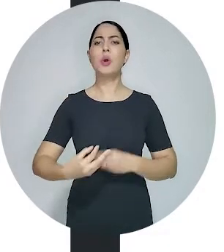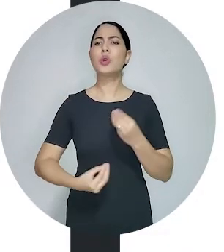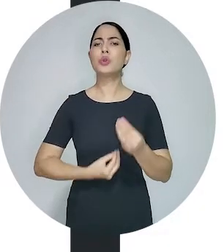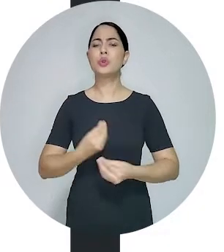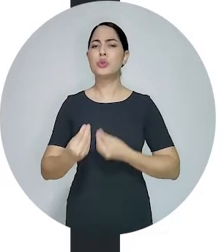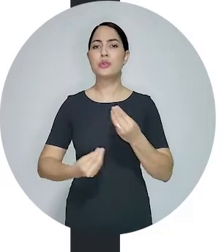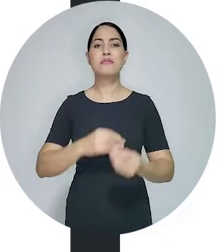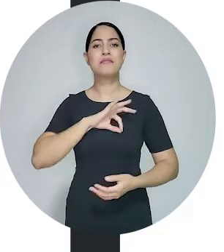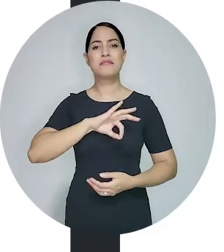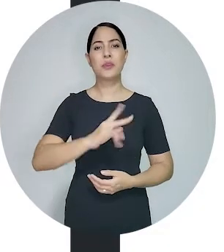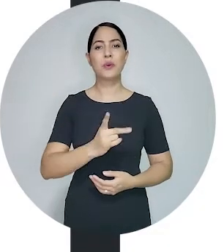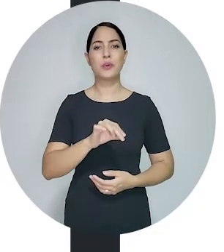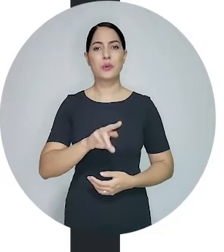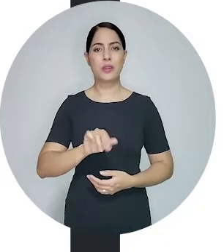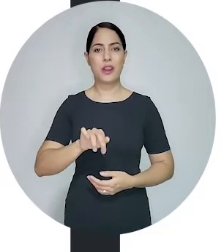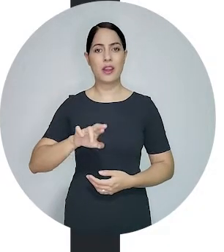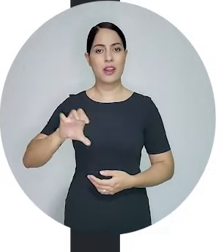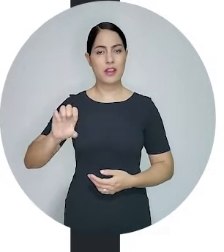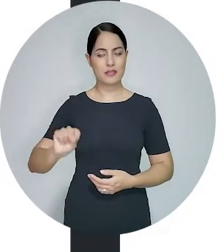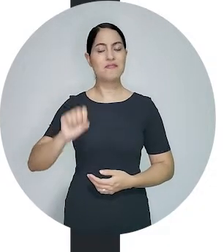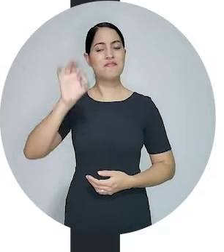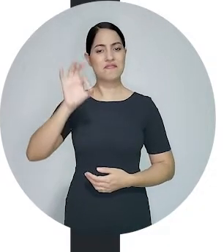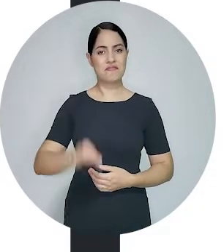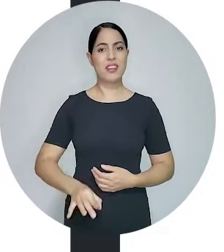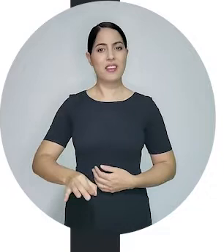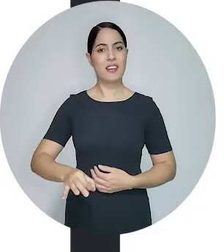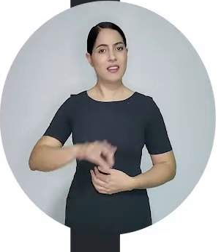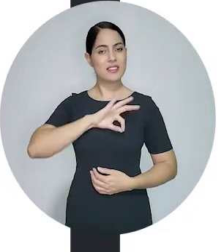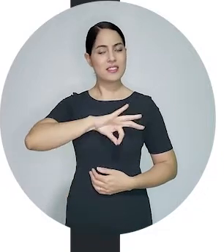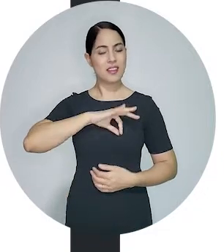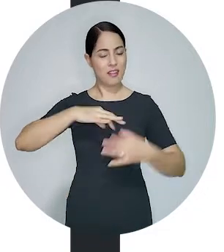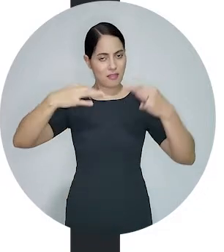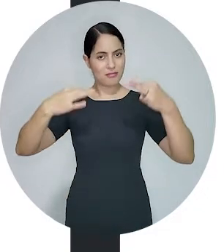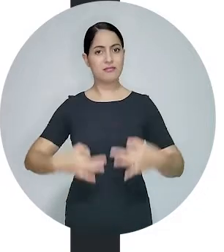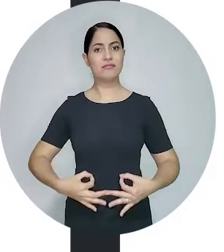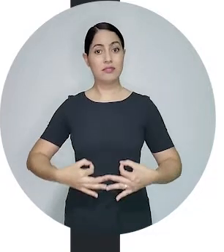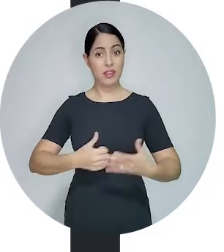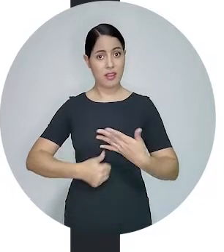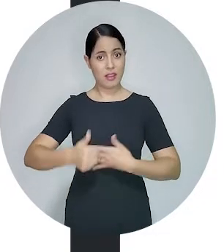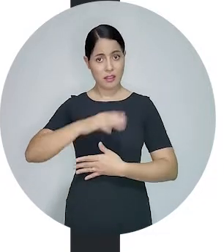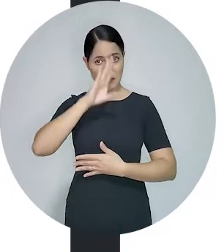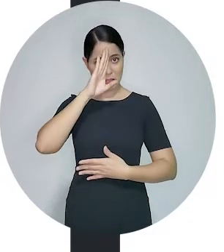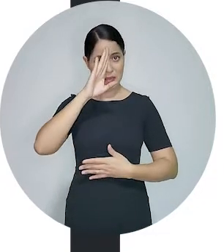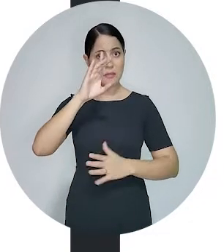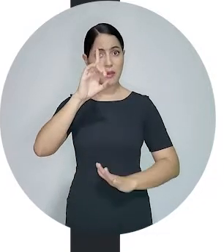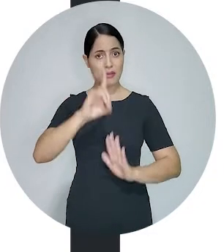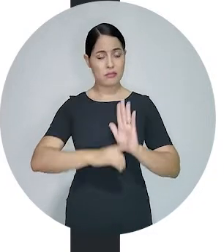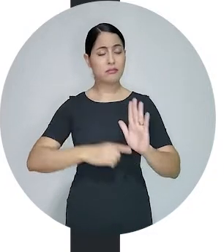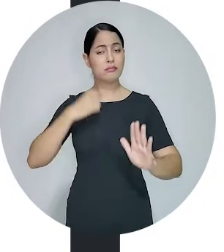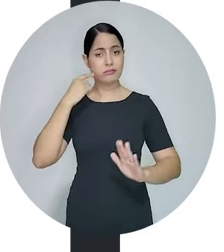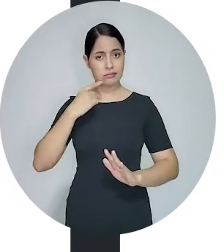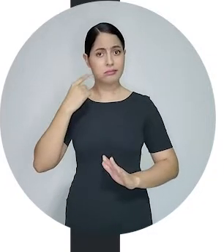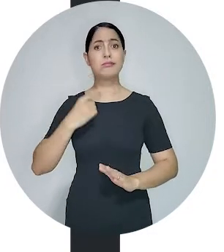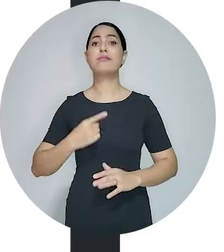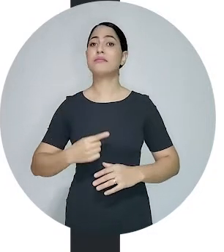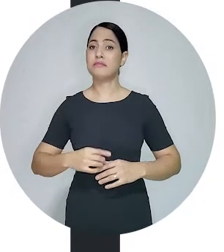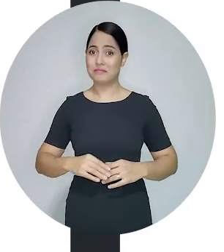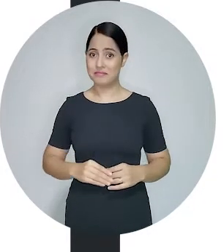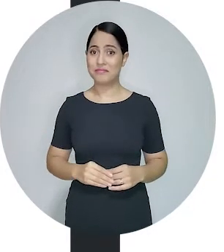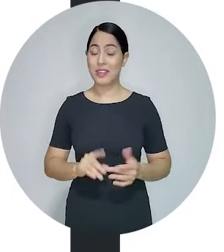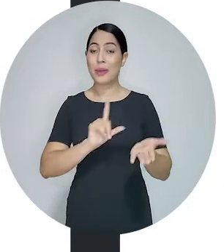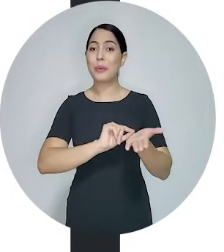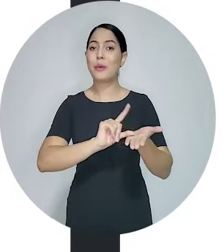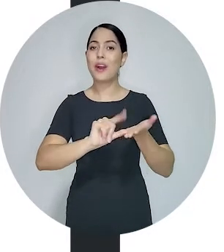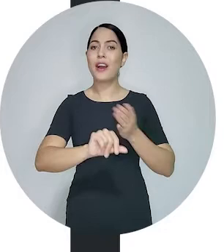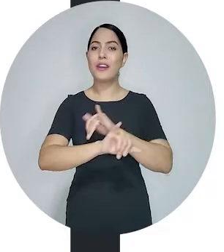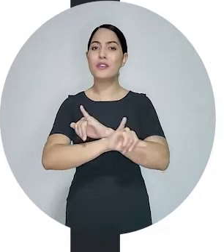remuneração, que só é obtida com honorários adequados. É por isso que honorários dignos vêm a ser uma das principais prerrogativas